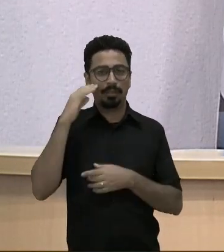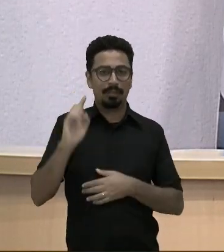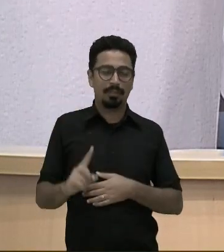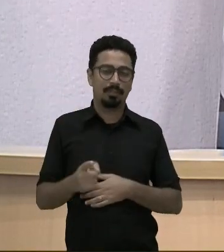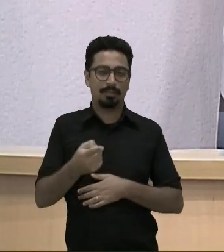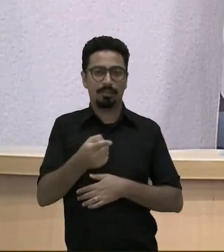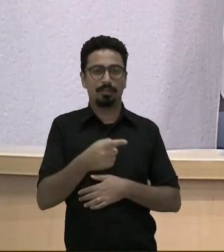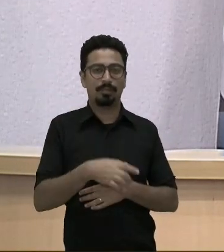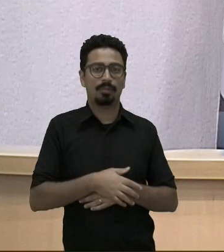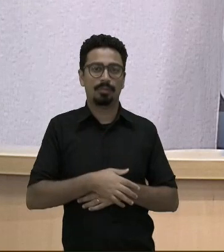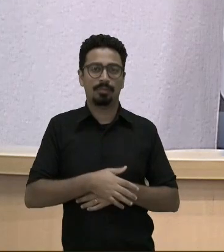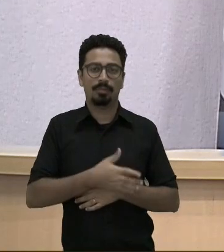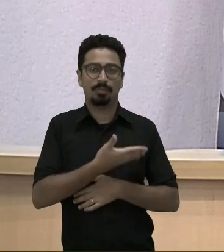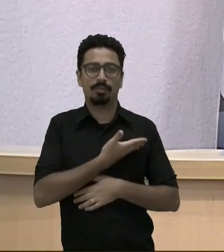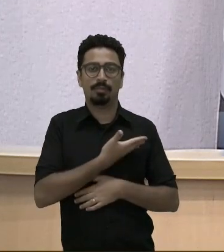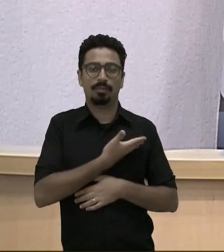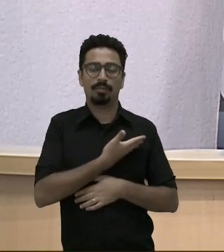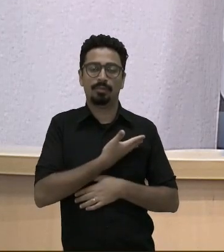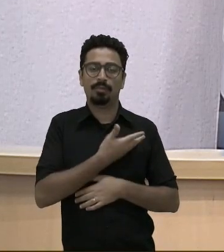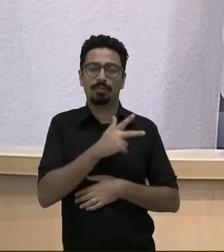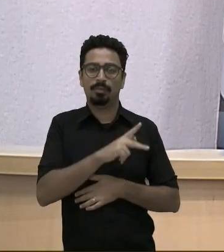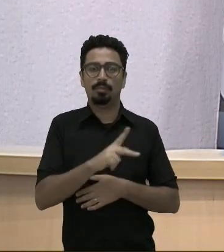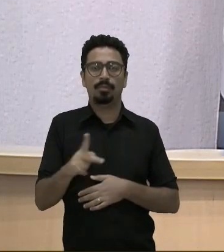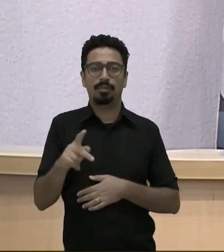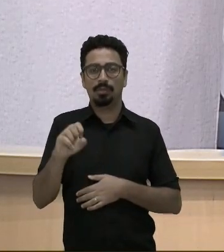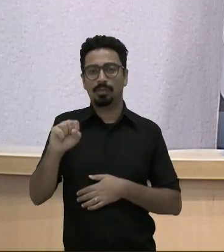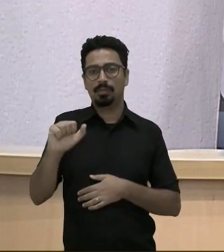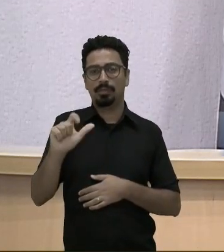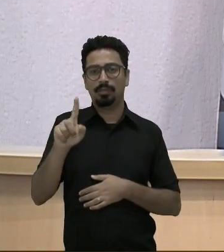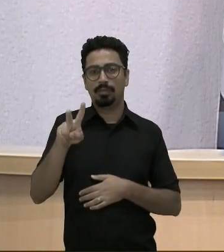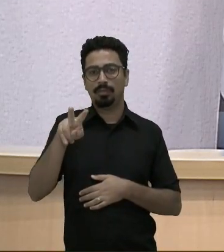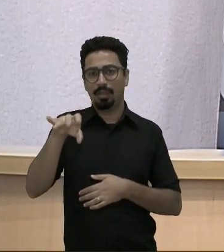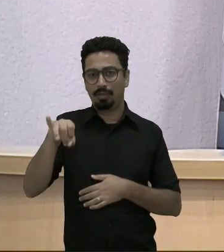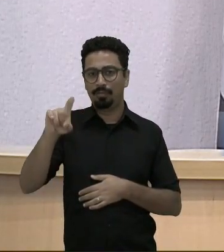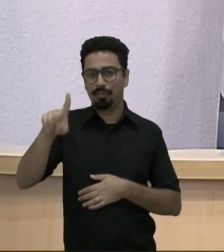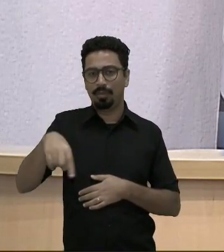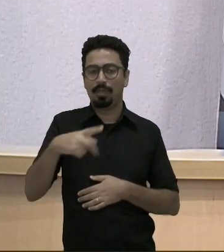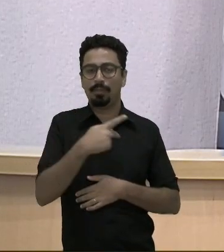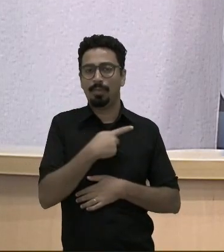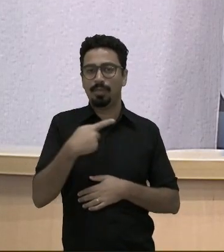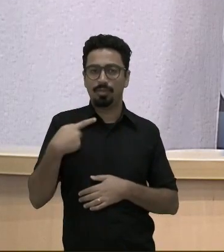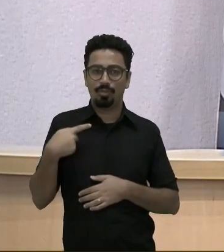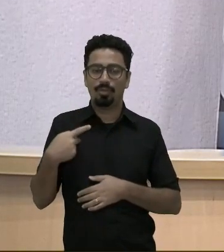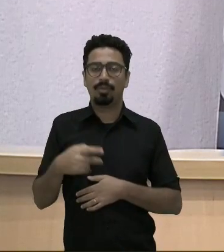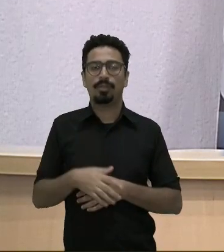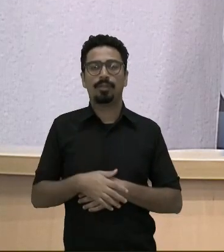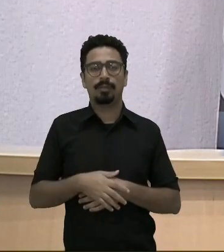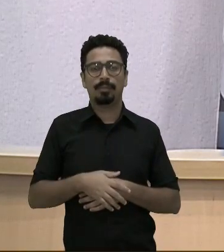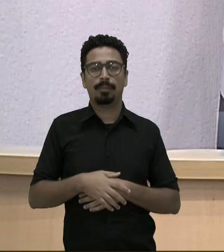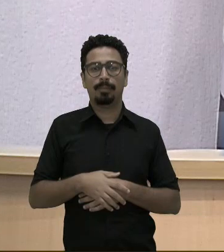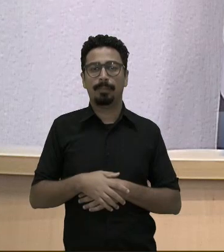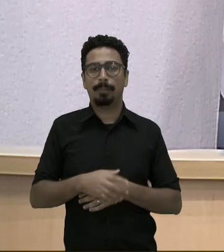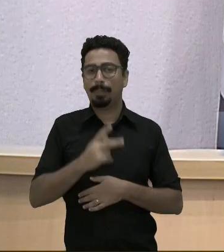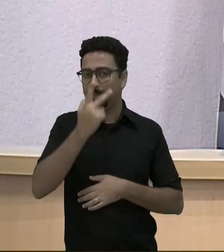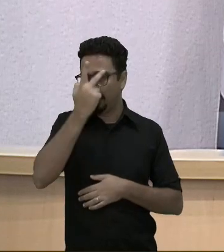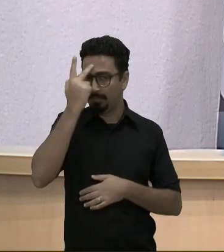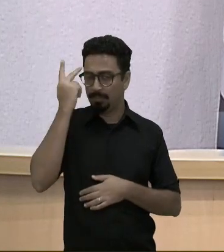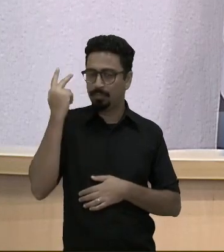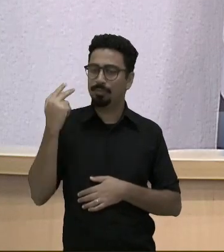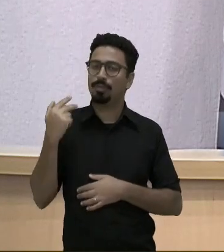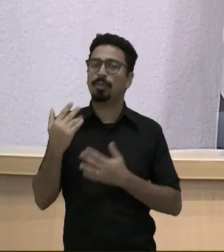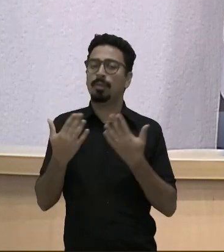nosso colega ali, o professor Sávio, ele é pastor de igreja, entendeu? É uma pessoa assim que sempre nós estamos